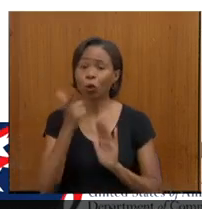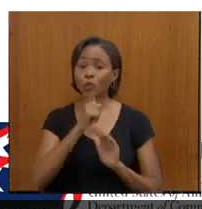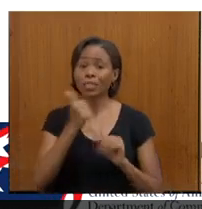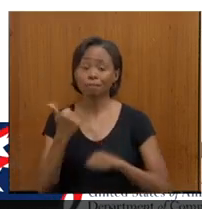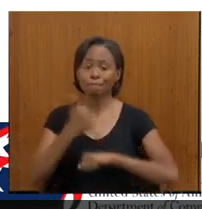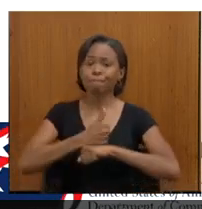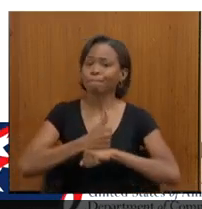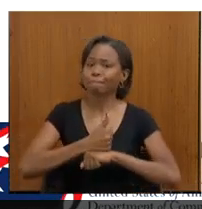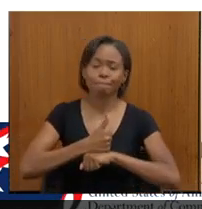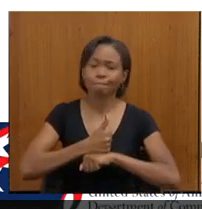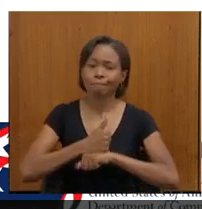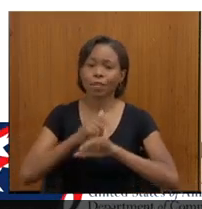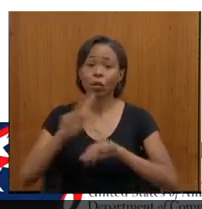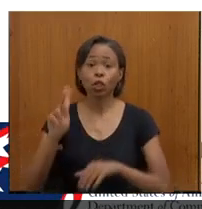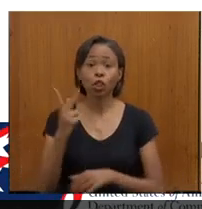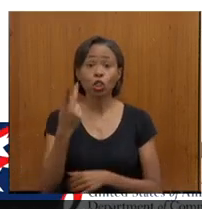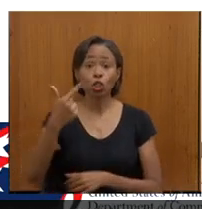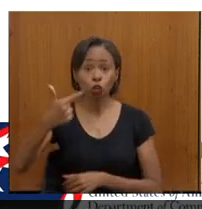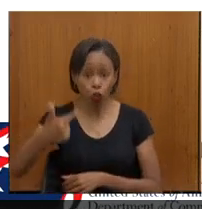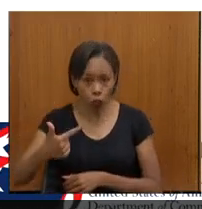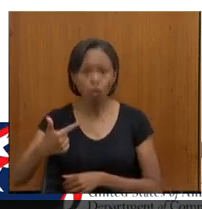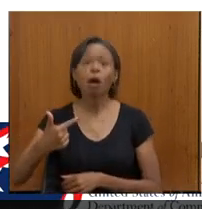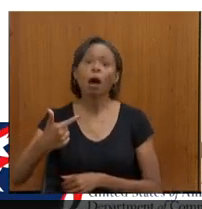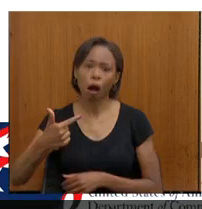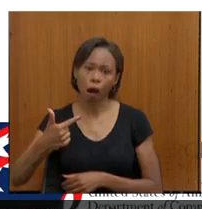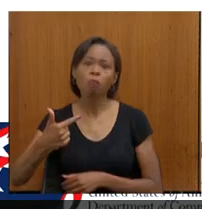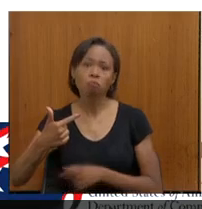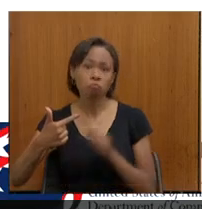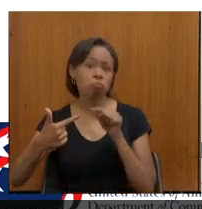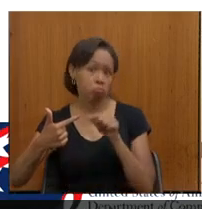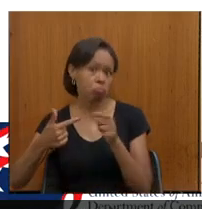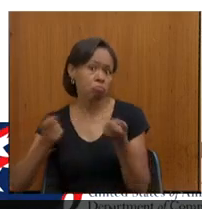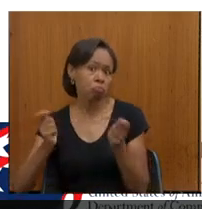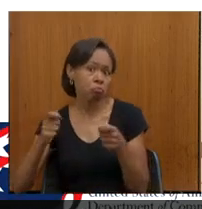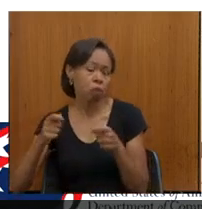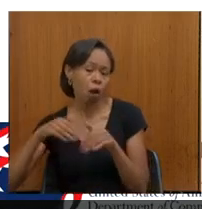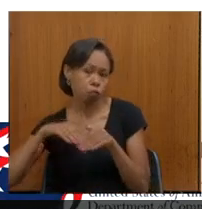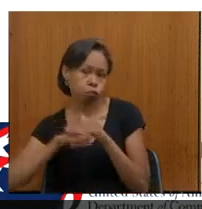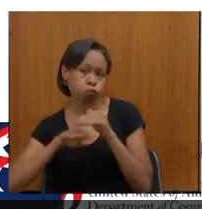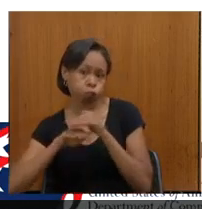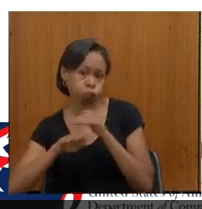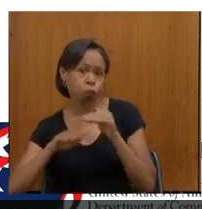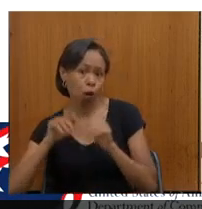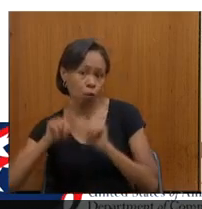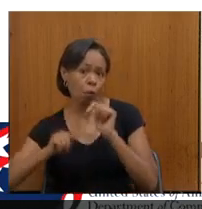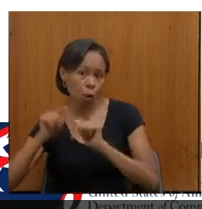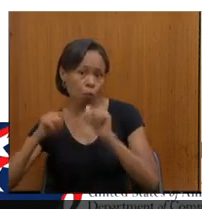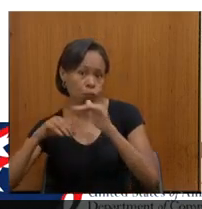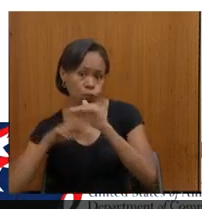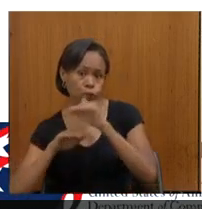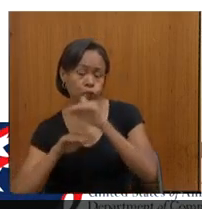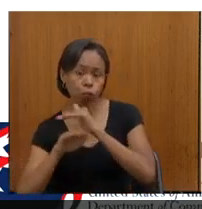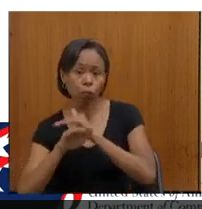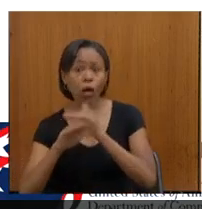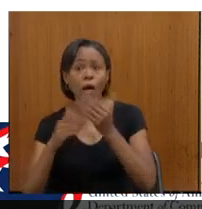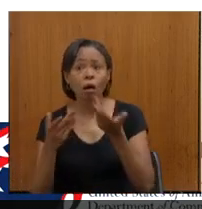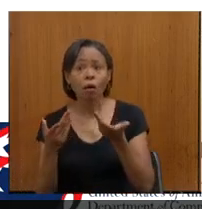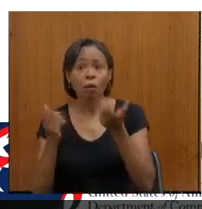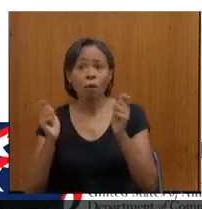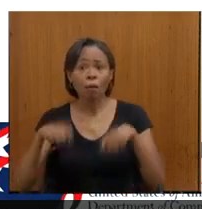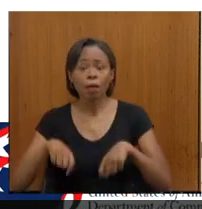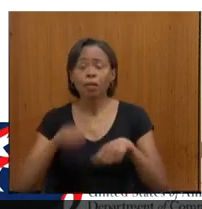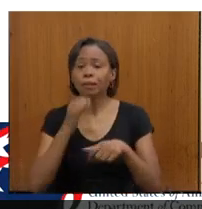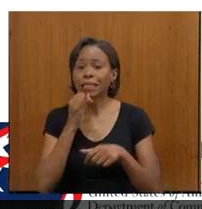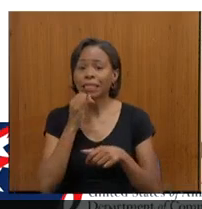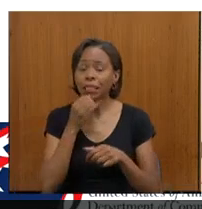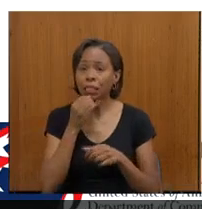entraria perfeitamente até como uma fonte de armazenamento então a diferença das Telas das baterias de hoje elas são